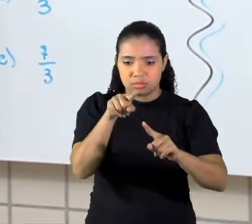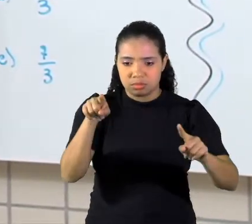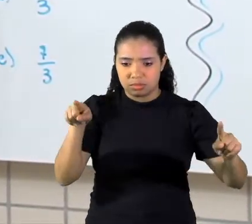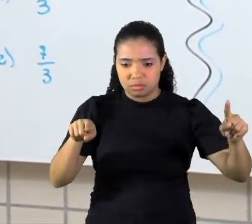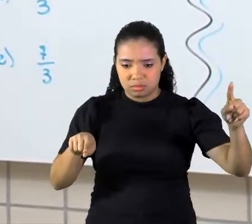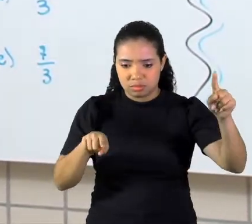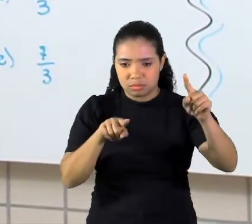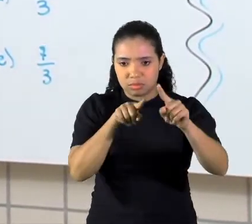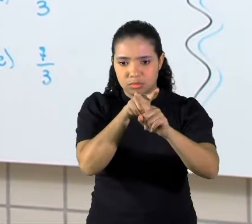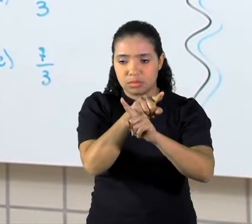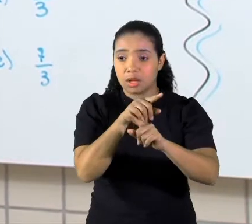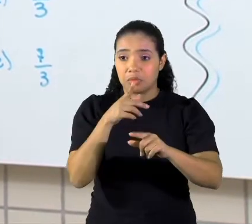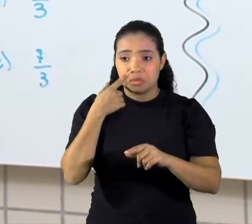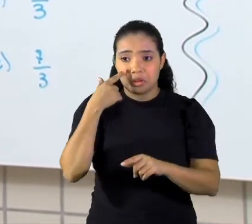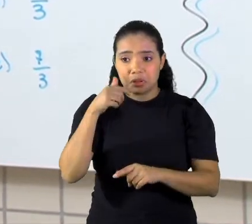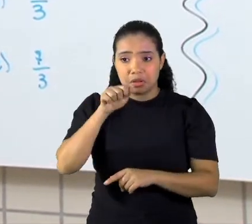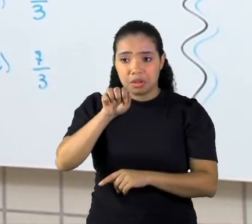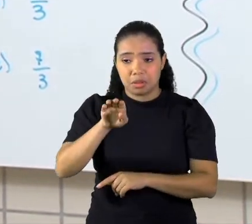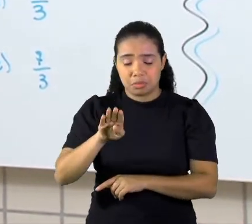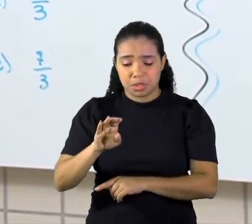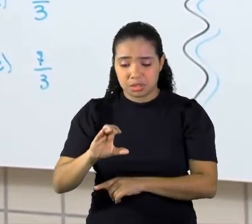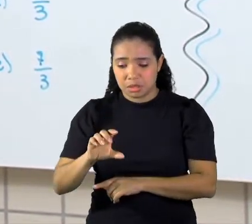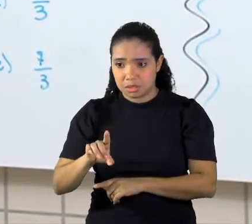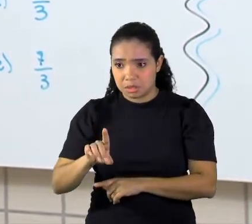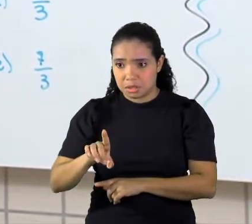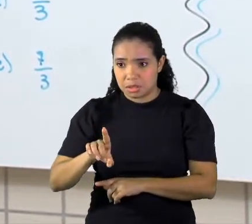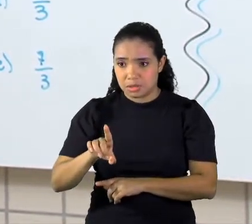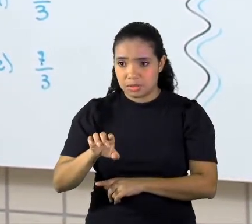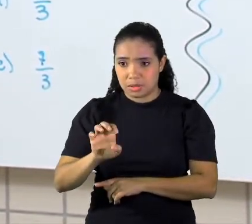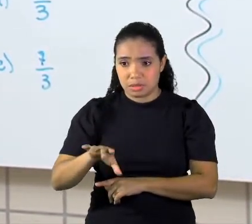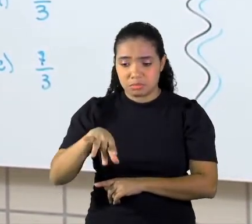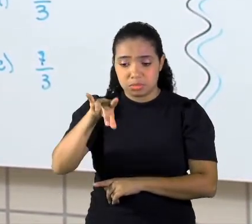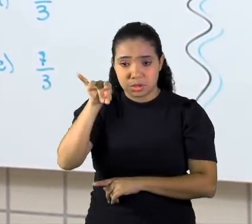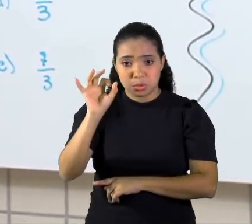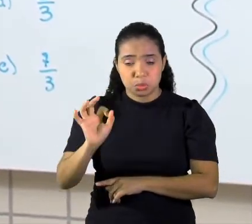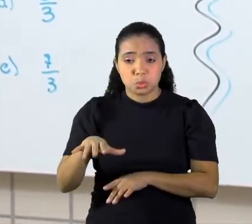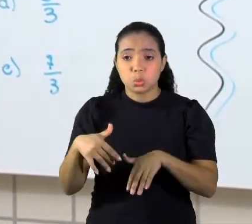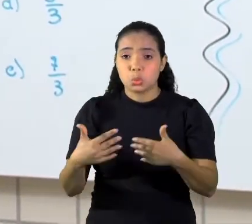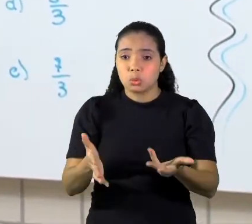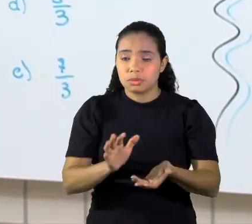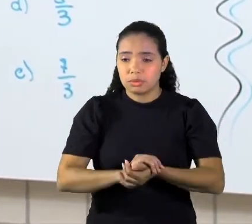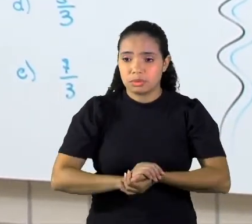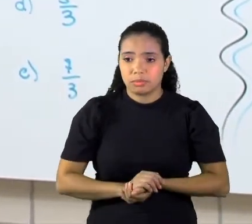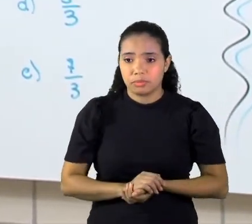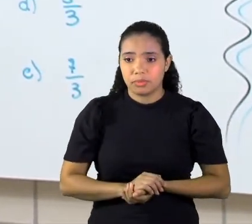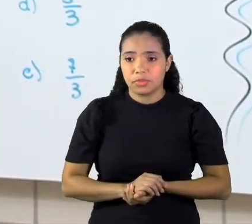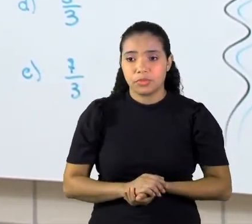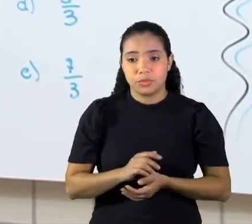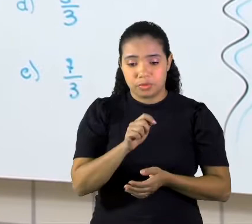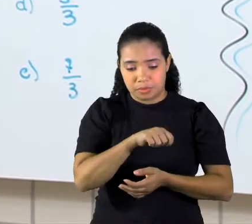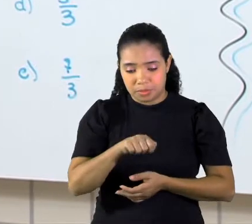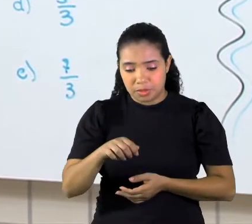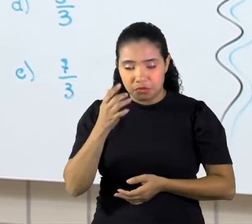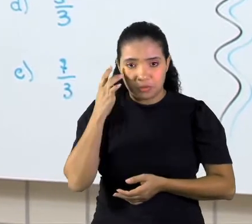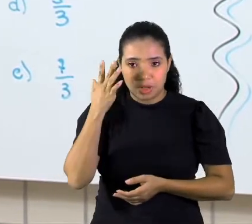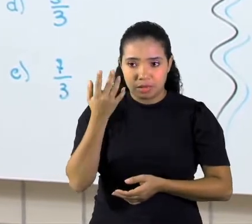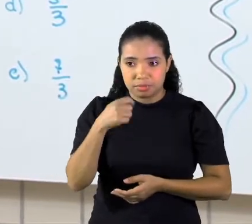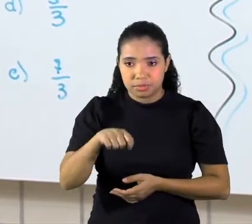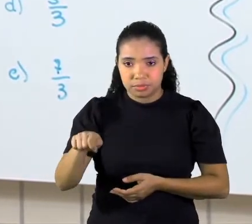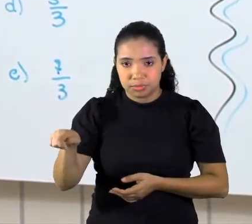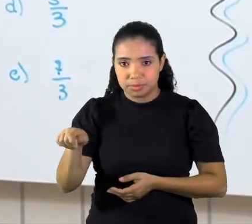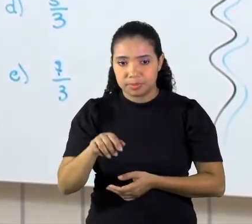3 unidades. Então já sei, eu vou anotar aqui, deixa eu anotar aqui mais fácil. O segmento AB tem